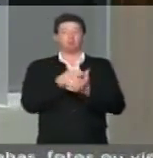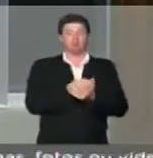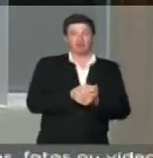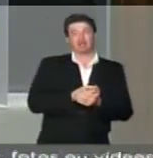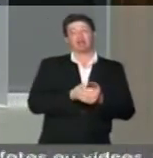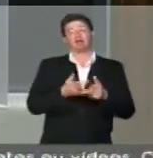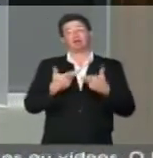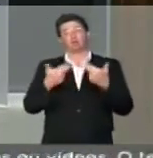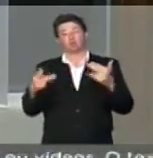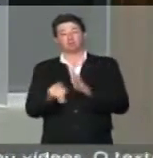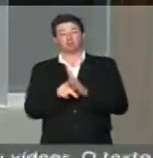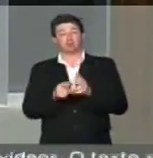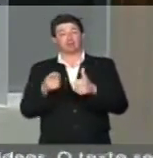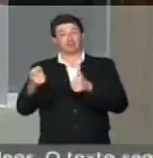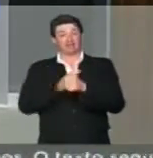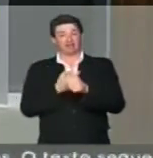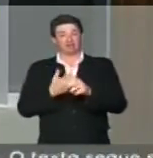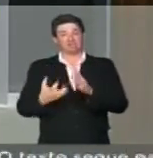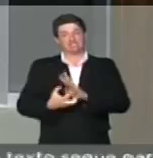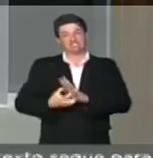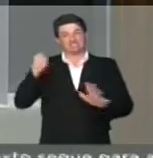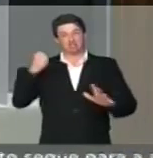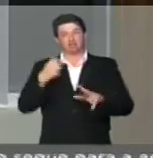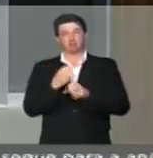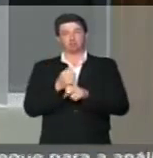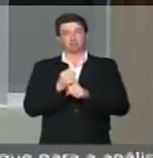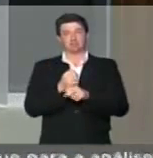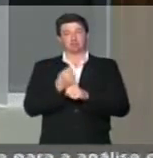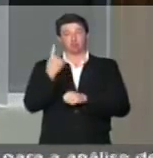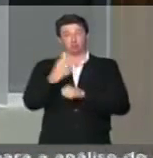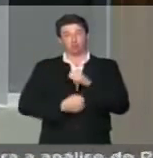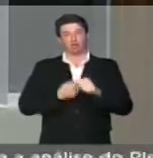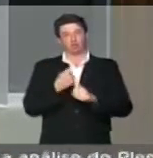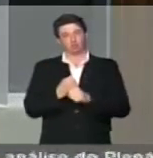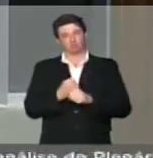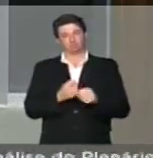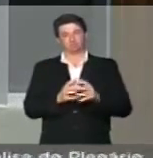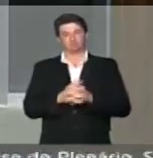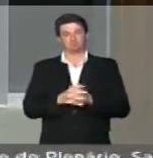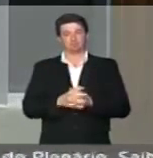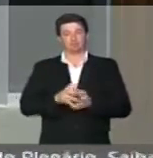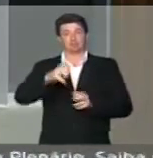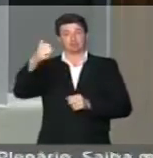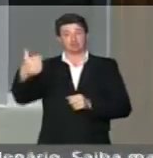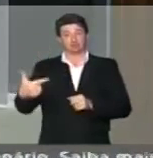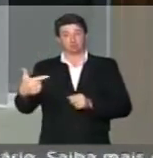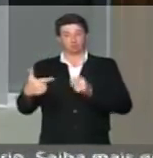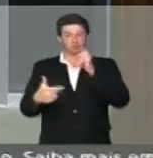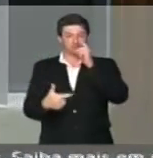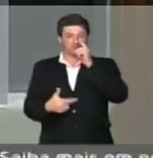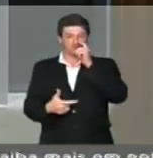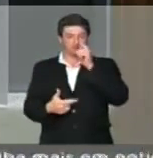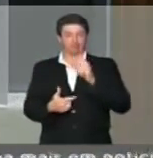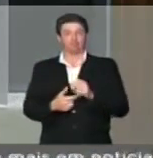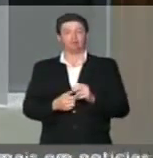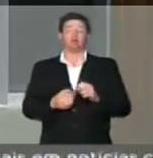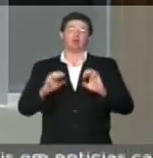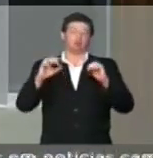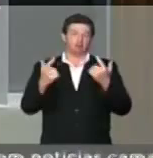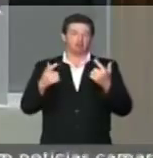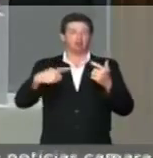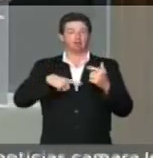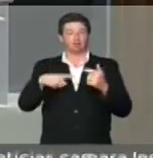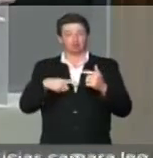da dívida comem do orçamento da União a cada ano. Segundo, há evidentemente